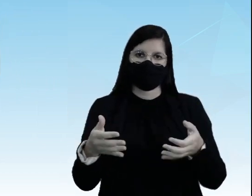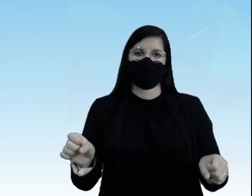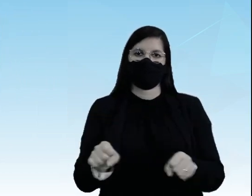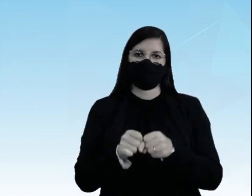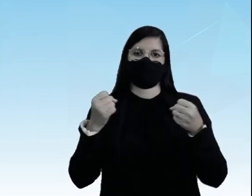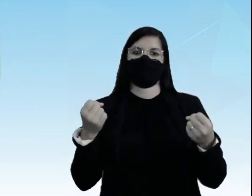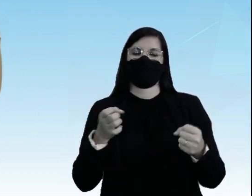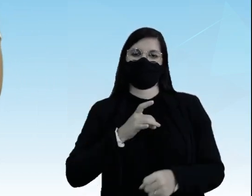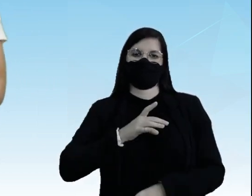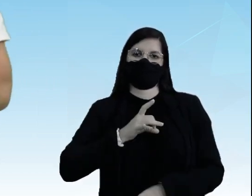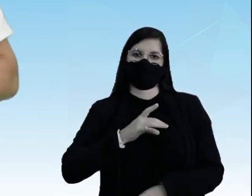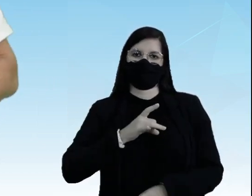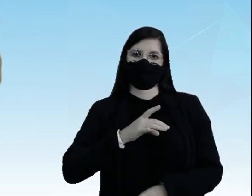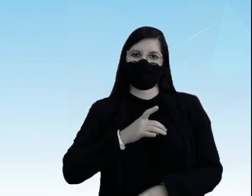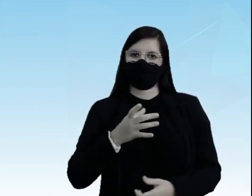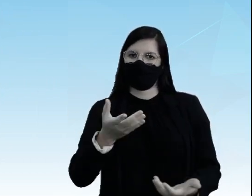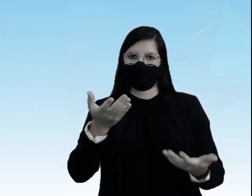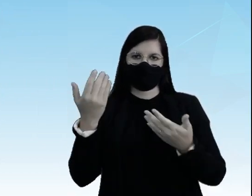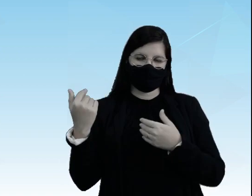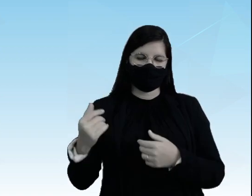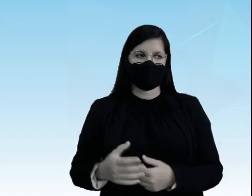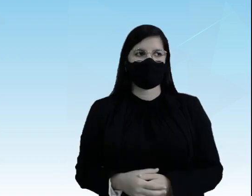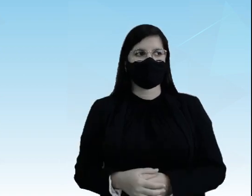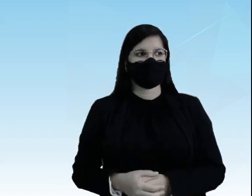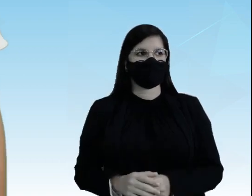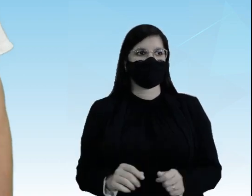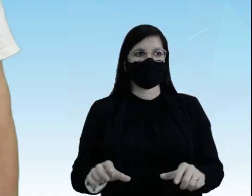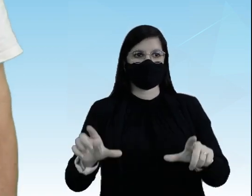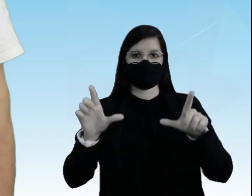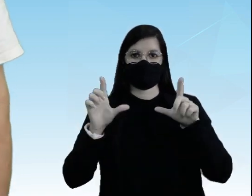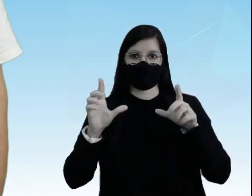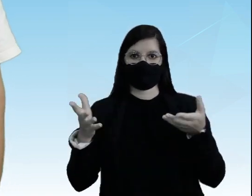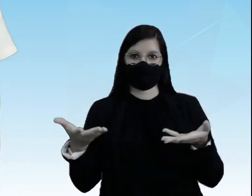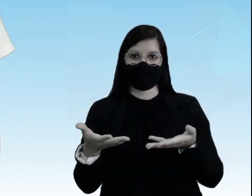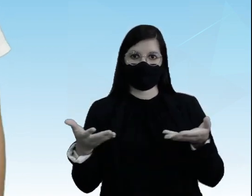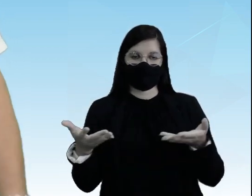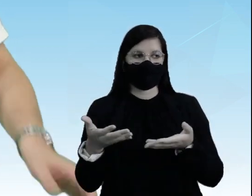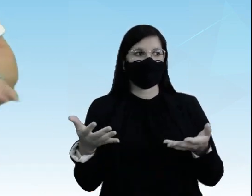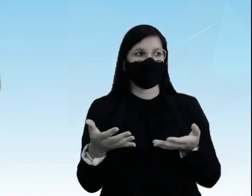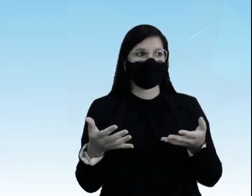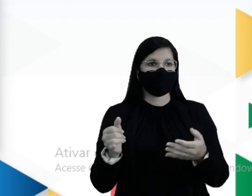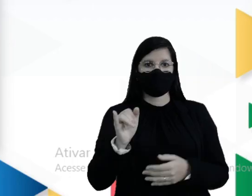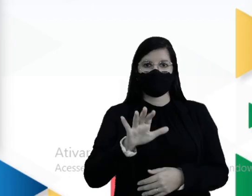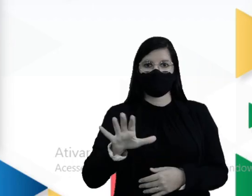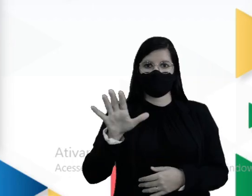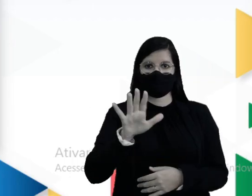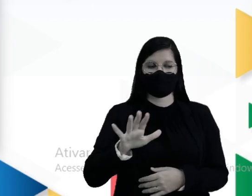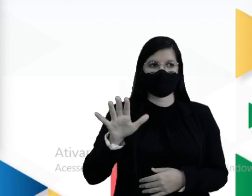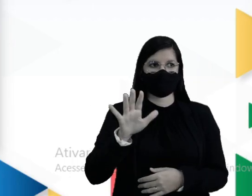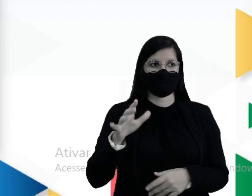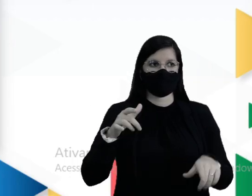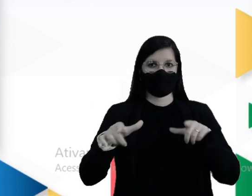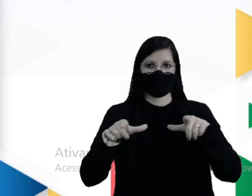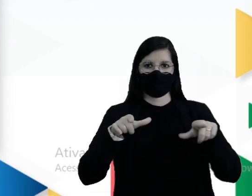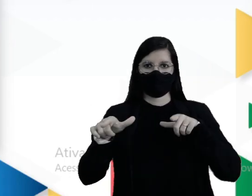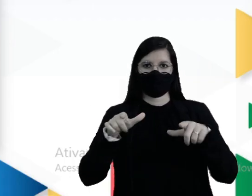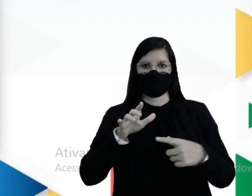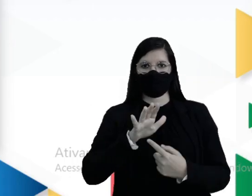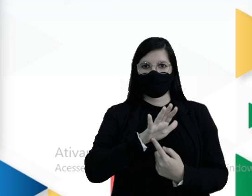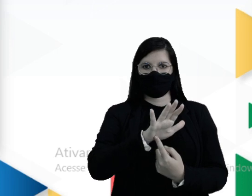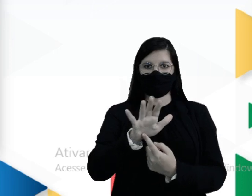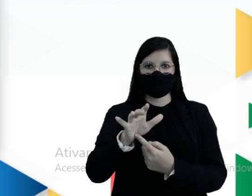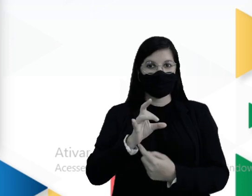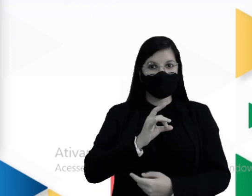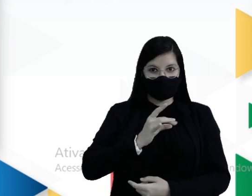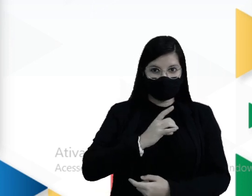romper esse medo. Vamos adiante. Olha aí na tela que trago para vocês a apresentação de trabalho. Quem nunca